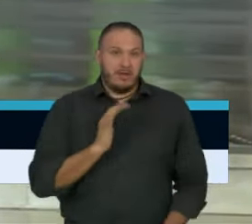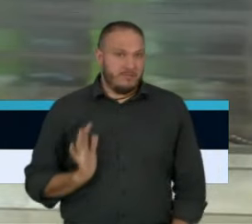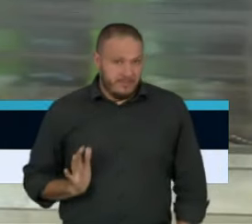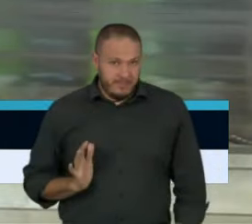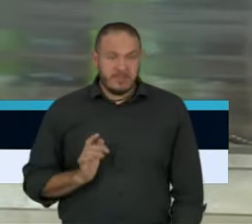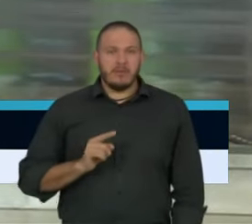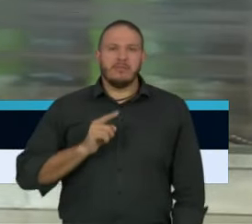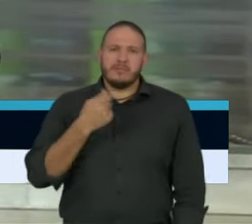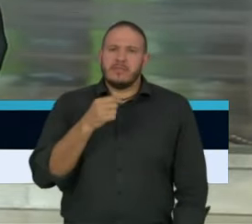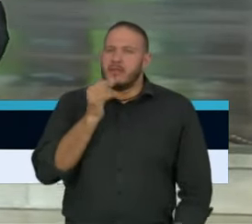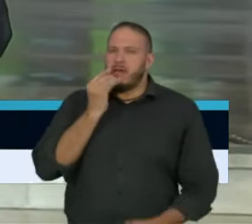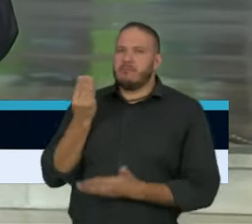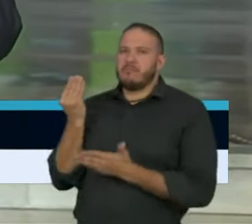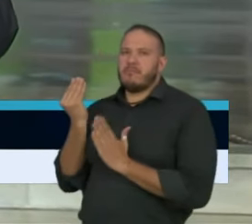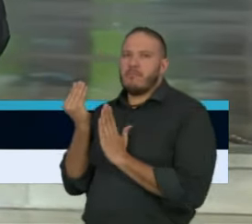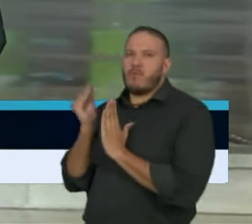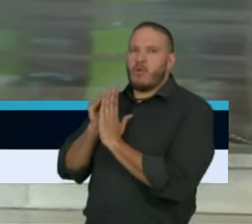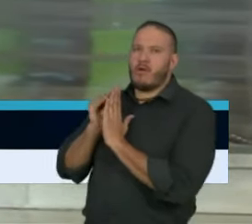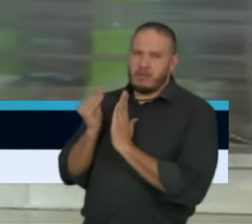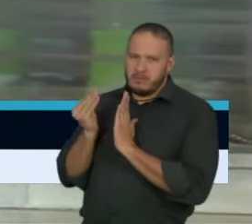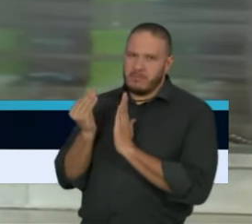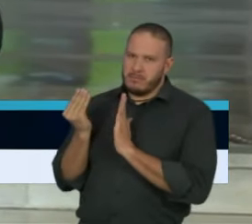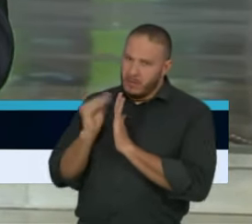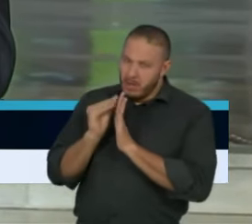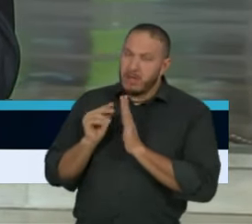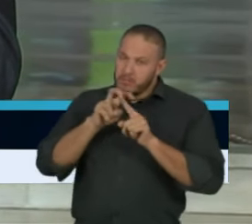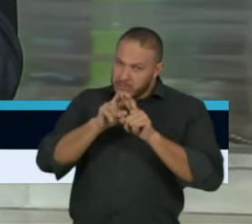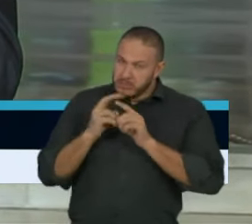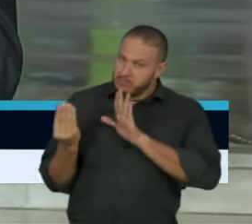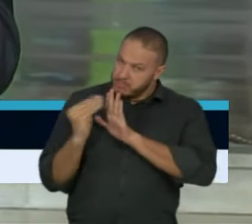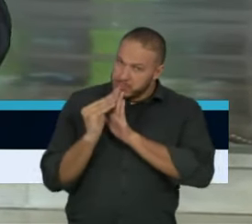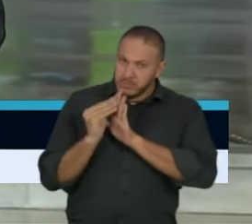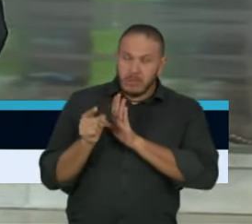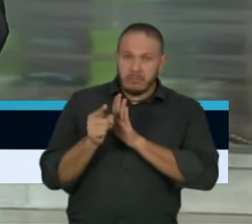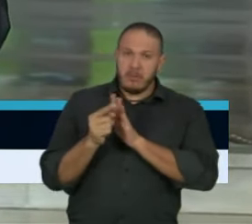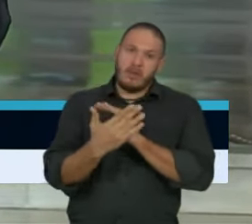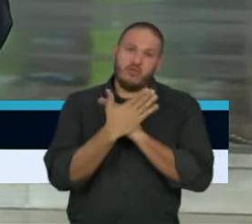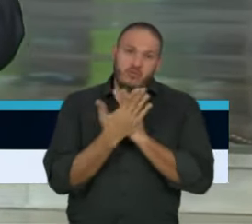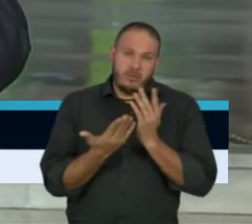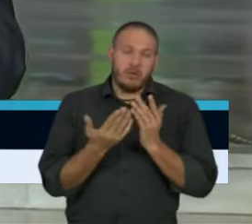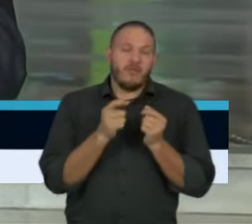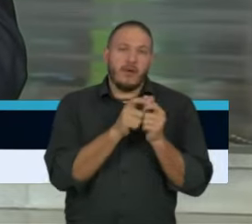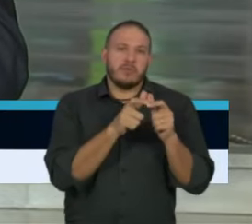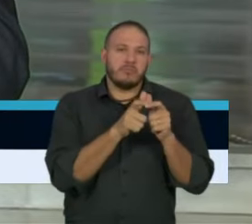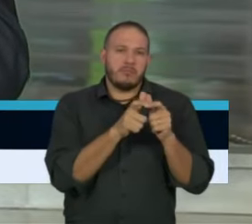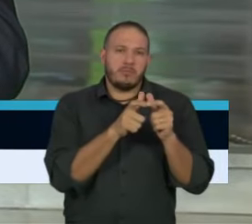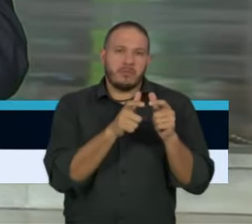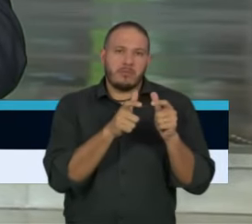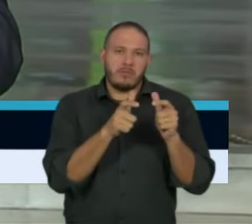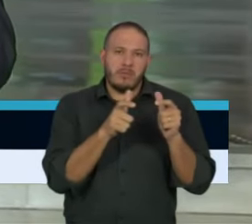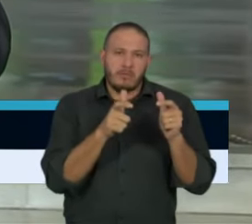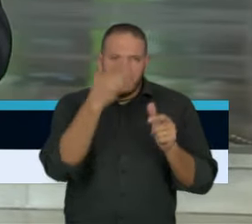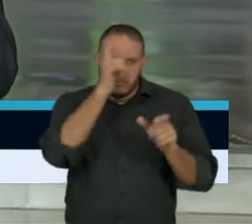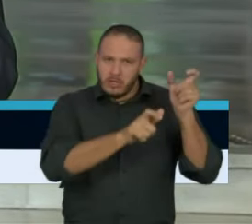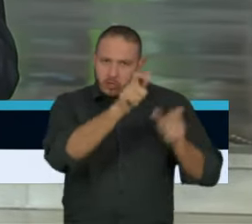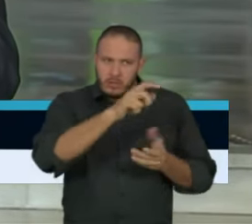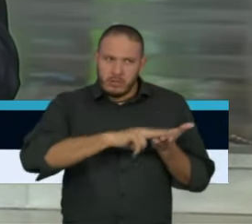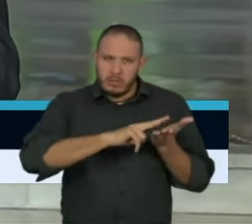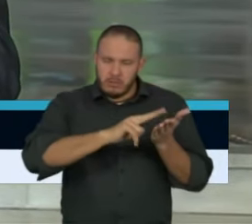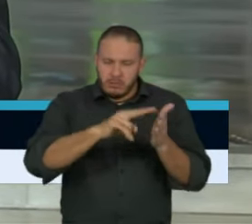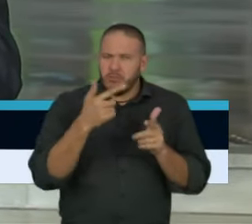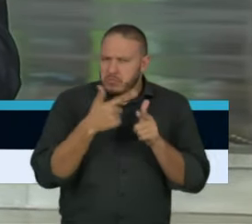deve notificar, porque com isso ele só nos ajuda. Conforme aumenta a notificação, não tem importância